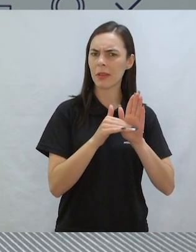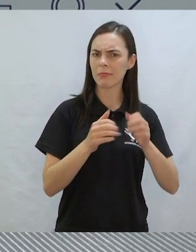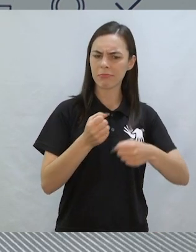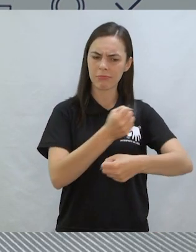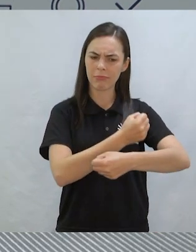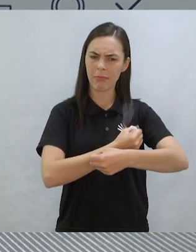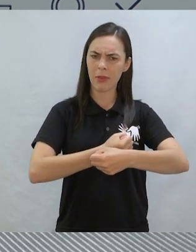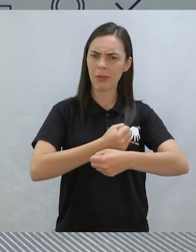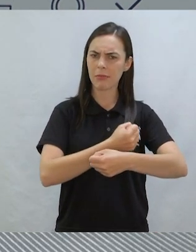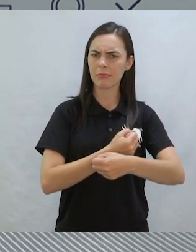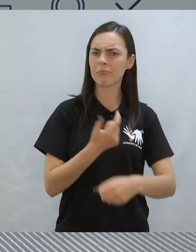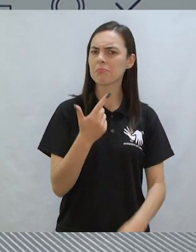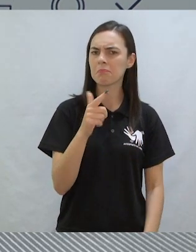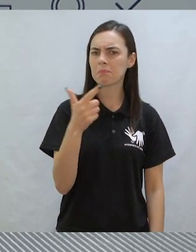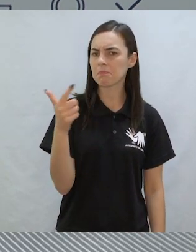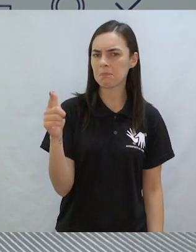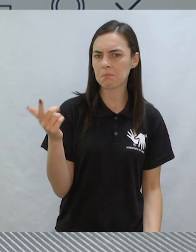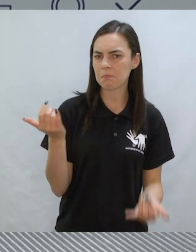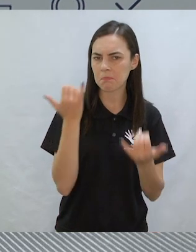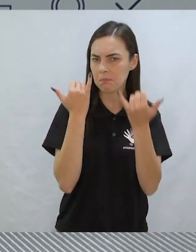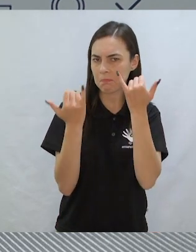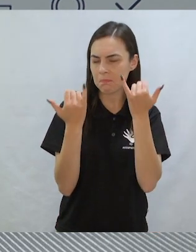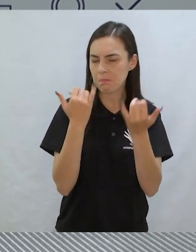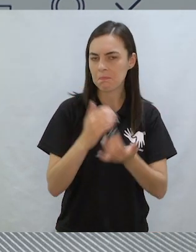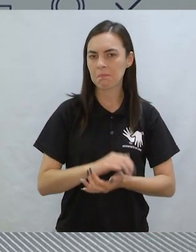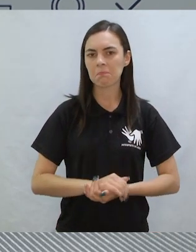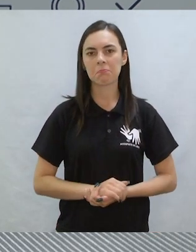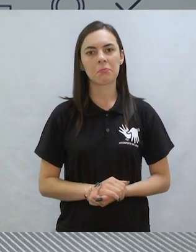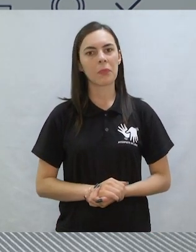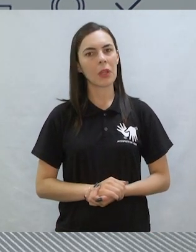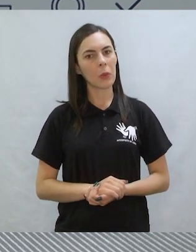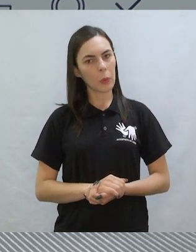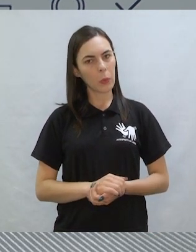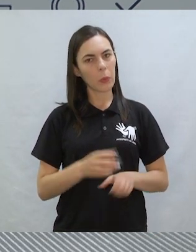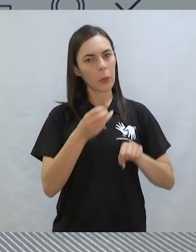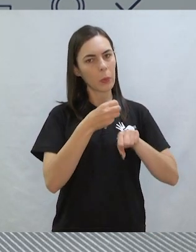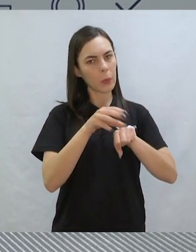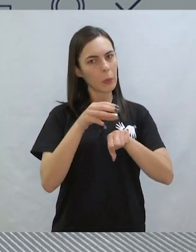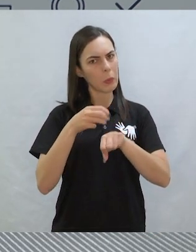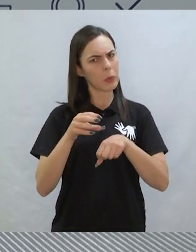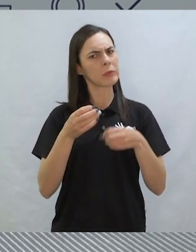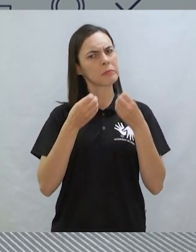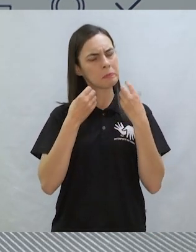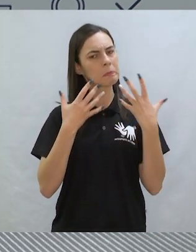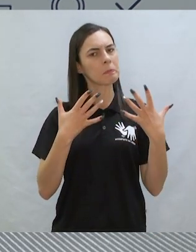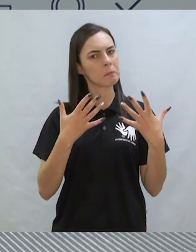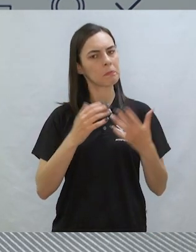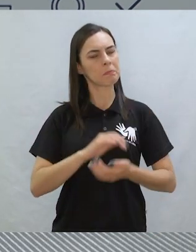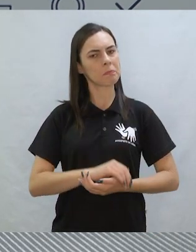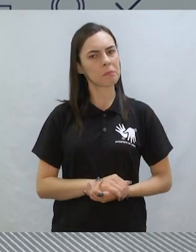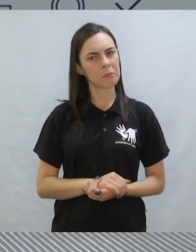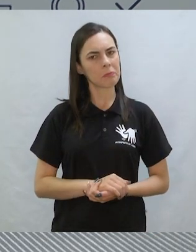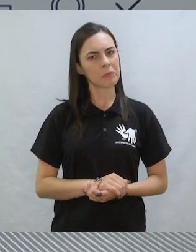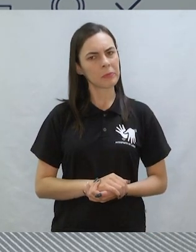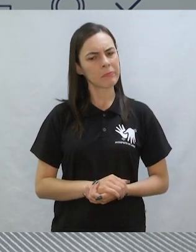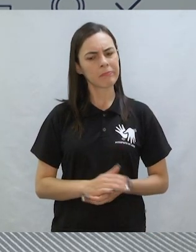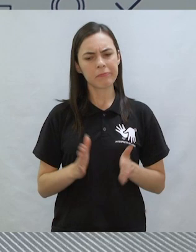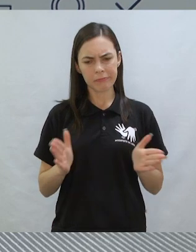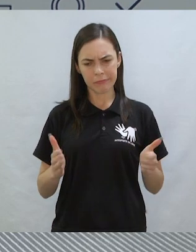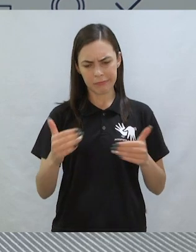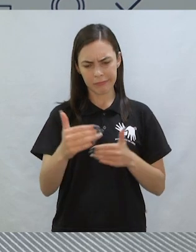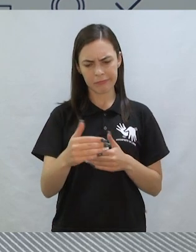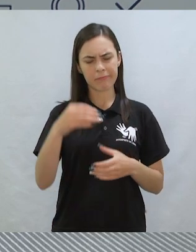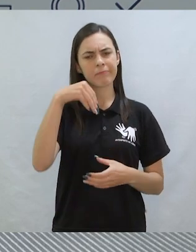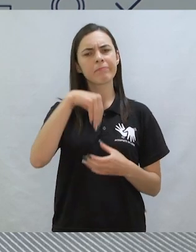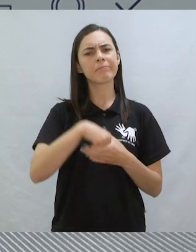receitas e muitos outros. Olhem só que dicas boas! Então, o que que